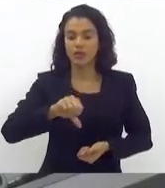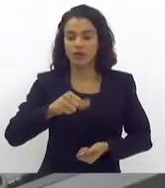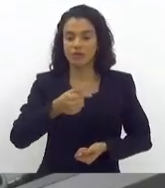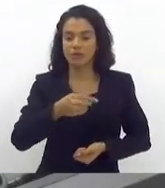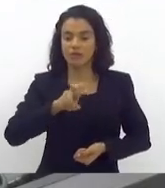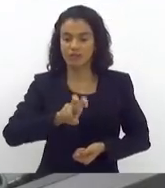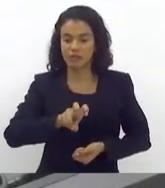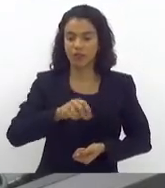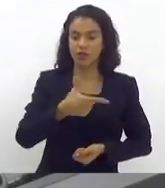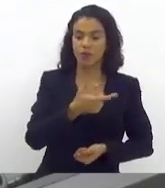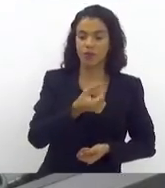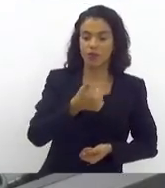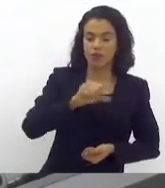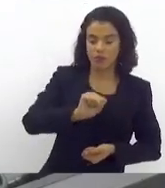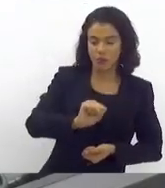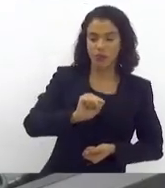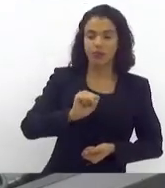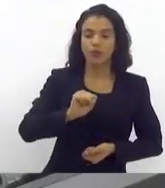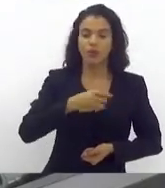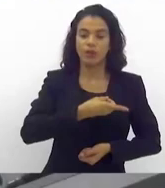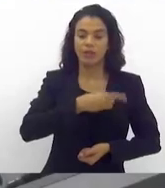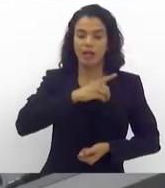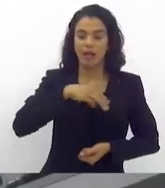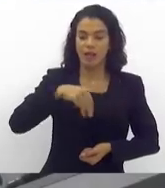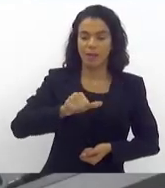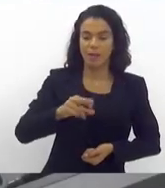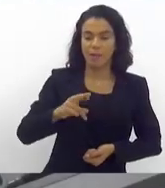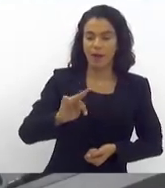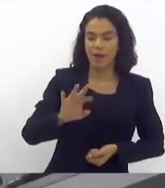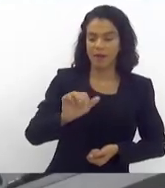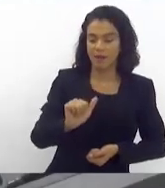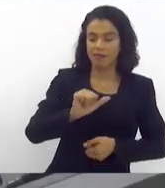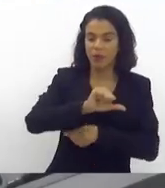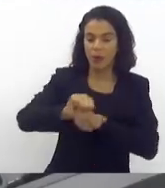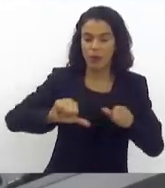de 18, de autoria da deputada Marta Rocha, que altera a Lei